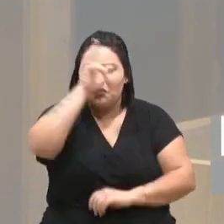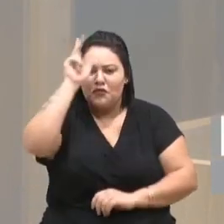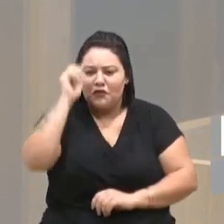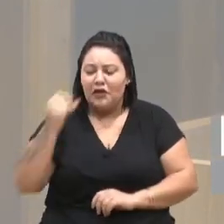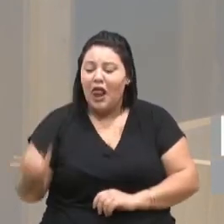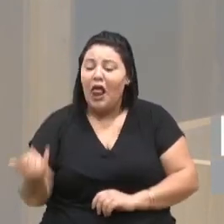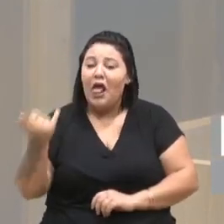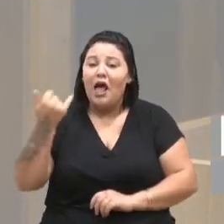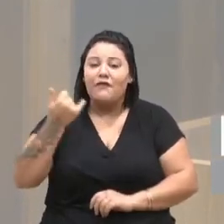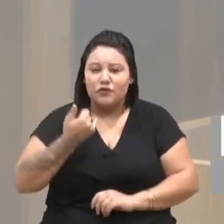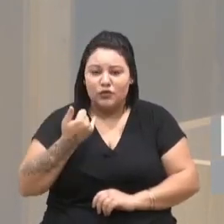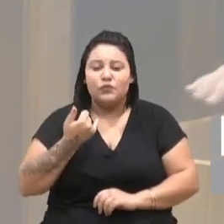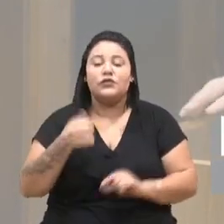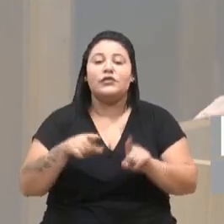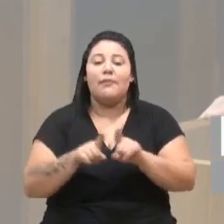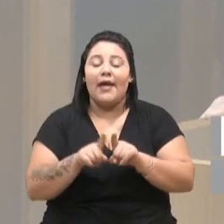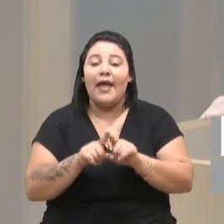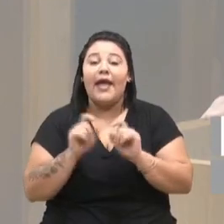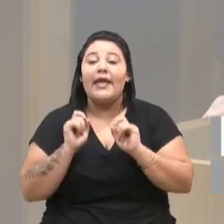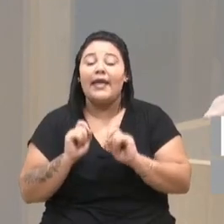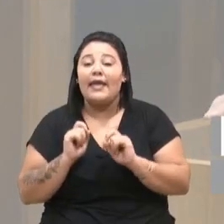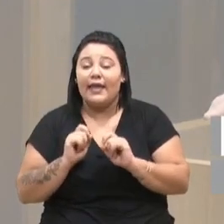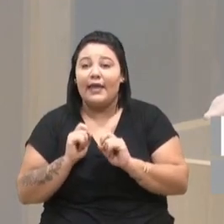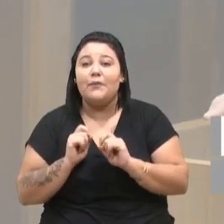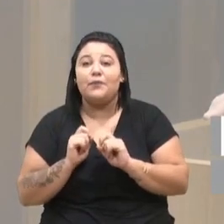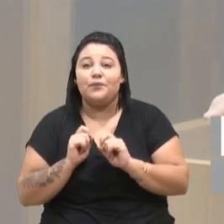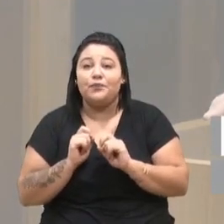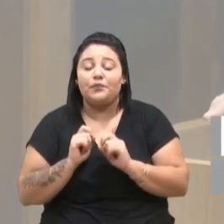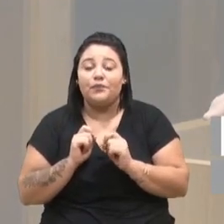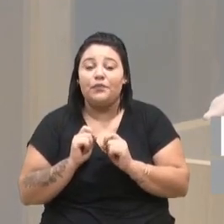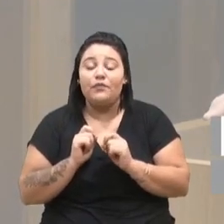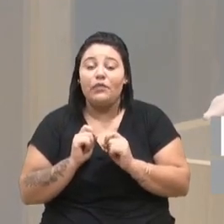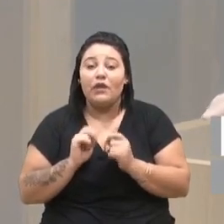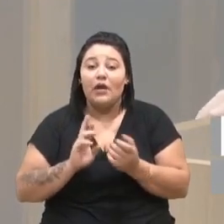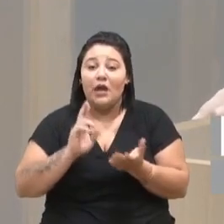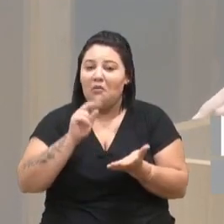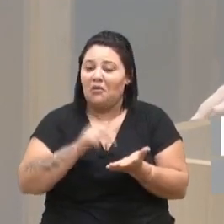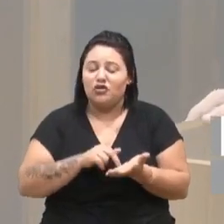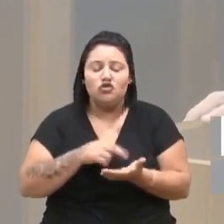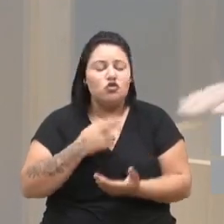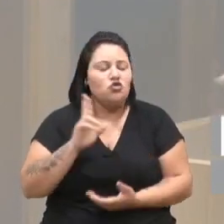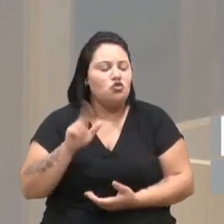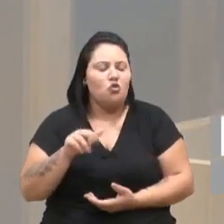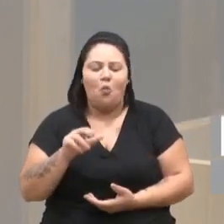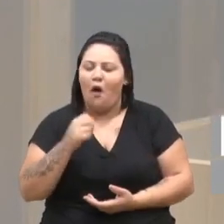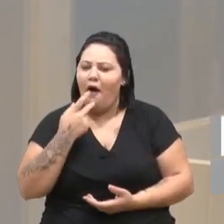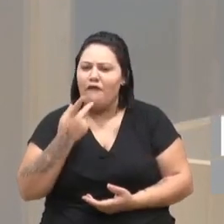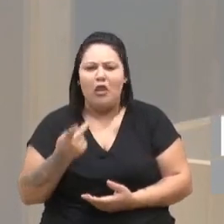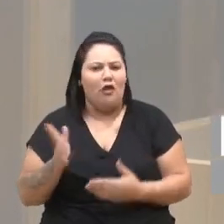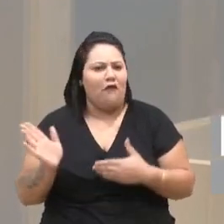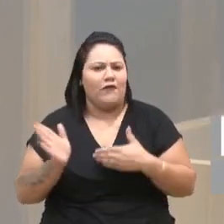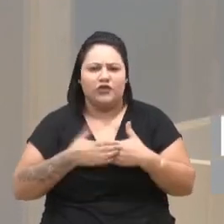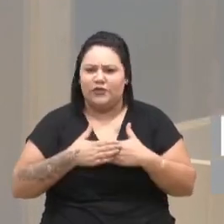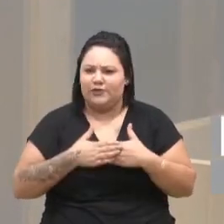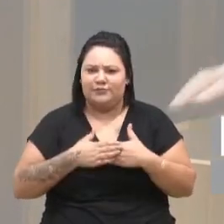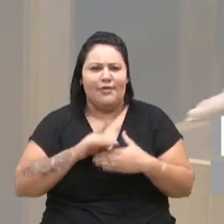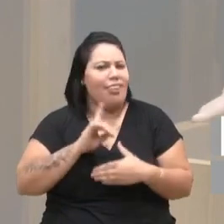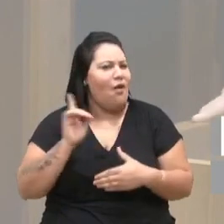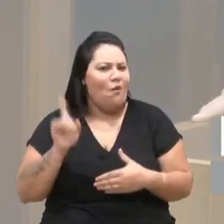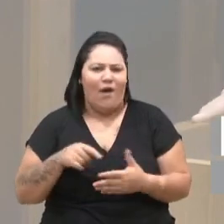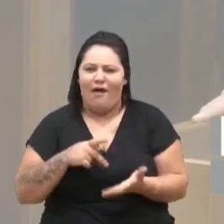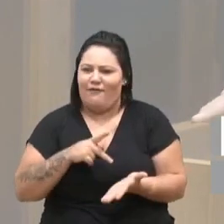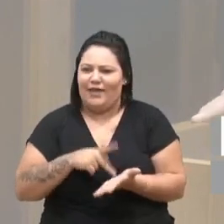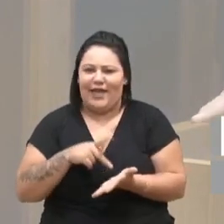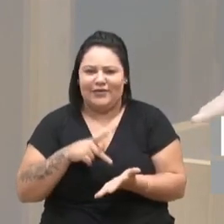passou a informação de que isso realmente ele nunca disse e não vai ser fechada aquela